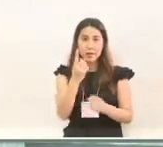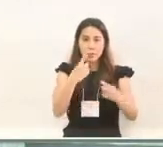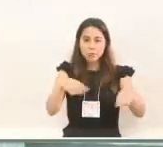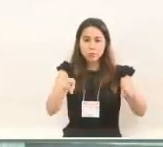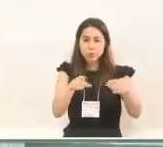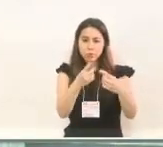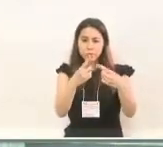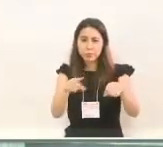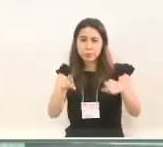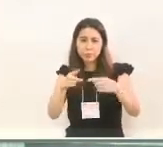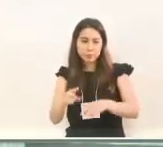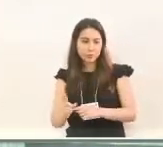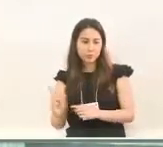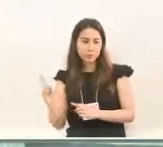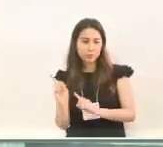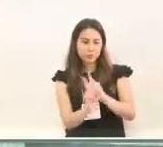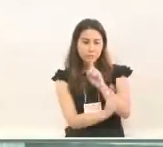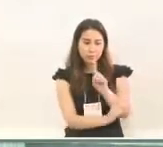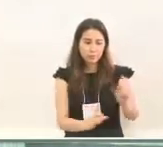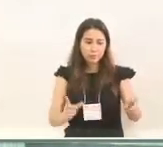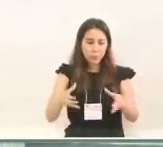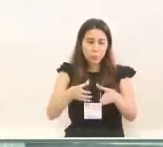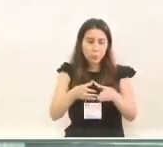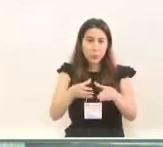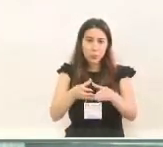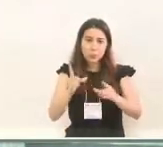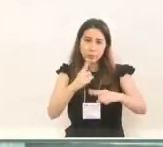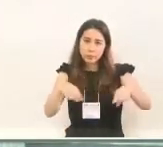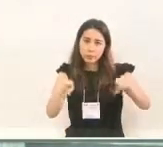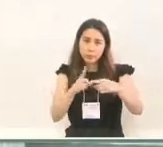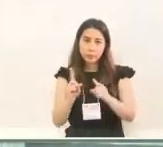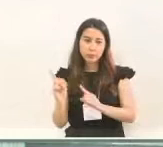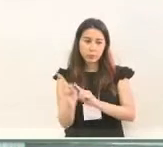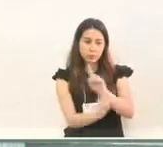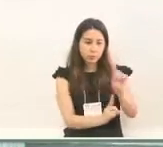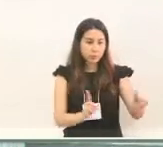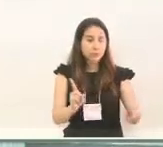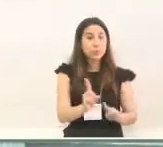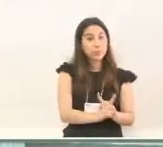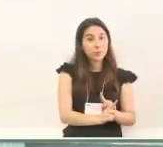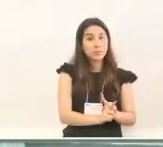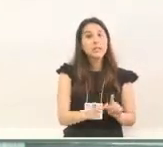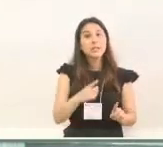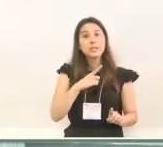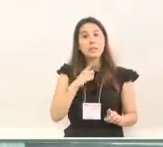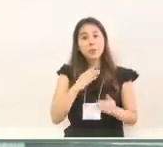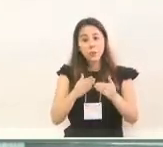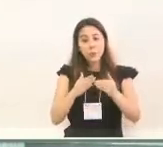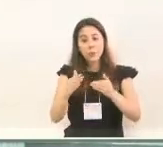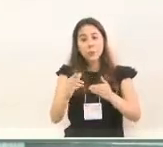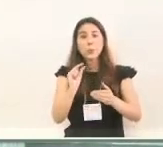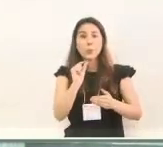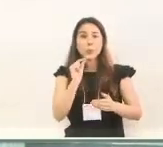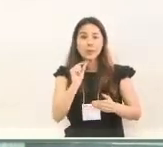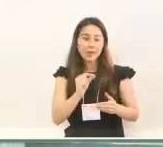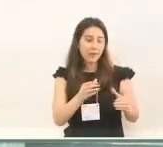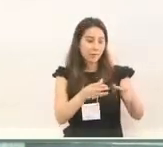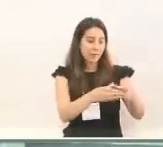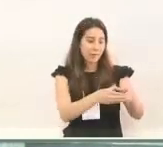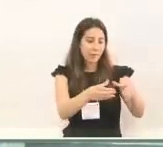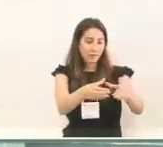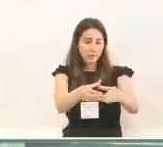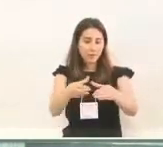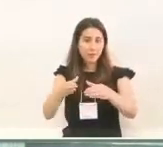outras aqui da região se realizava de tempo em tempo uma disputa o festival de bandas quase todas formadas por